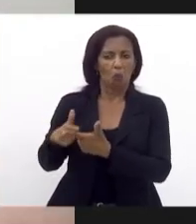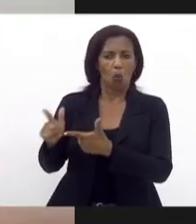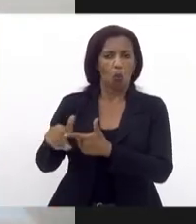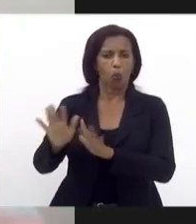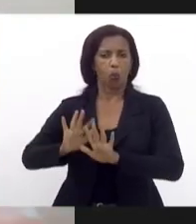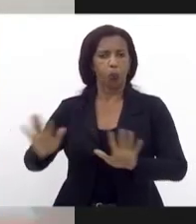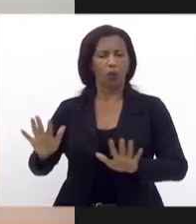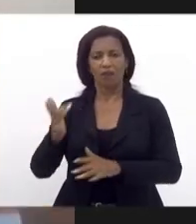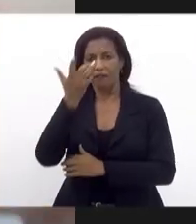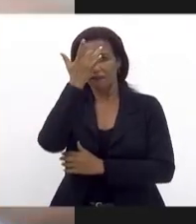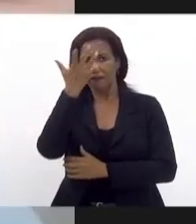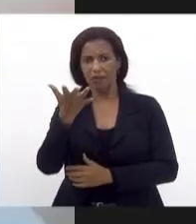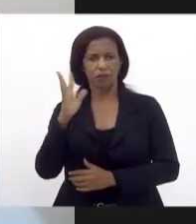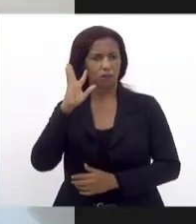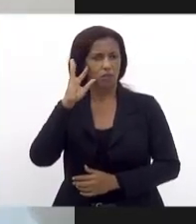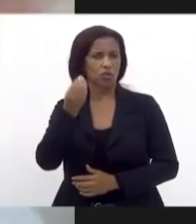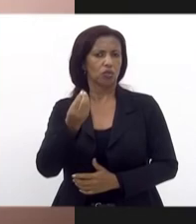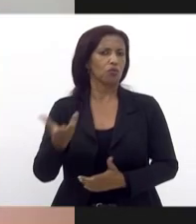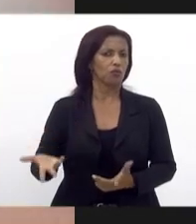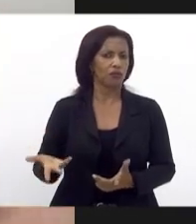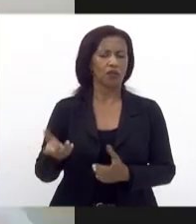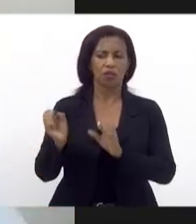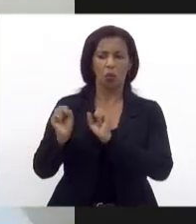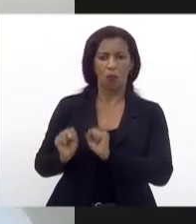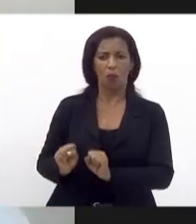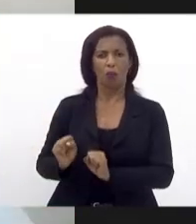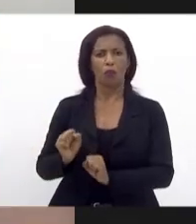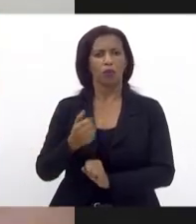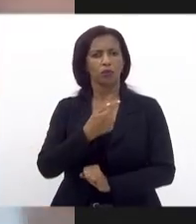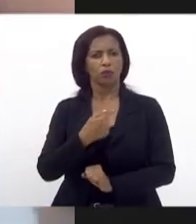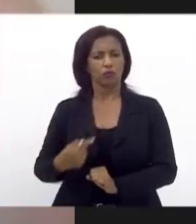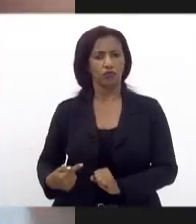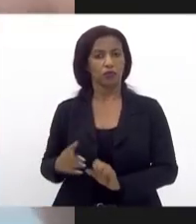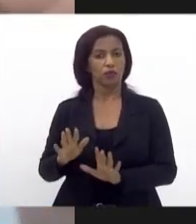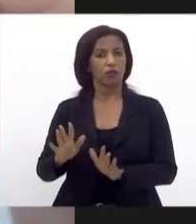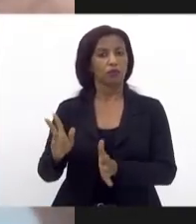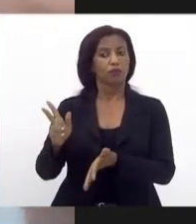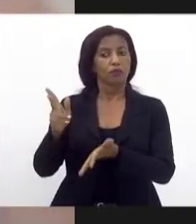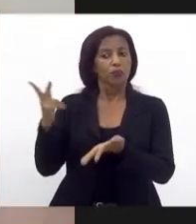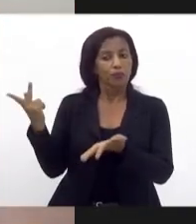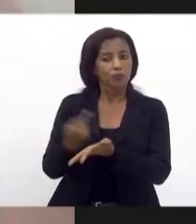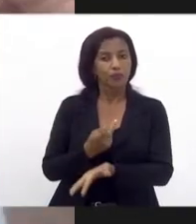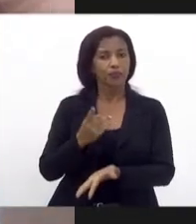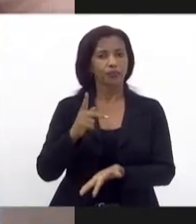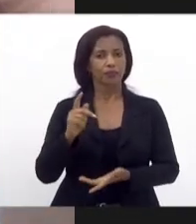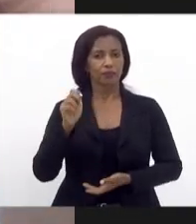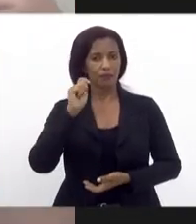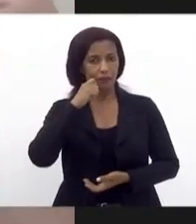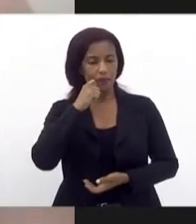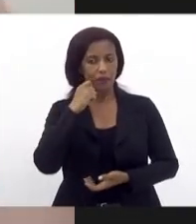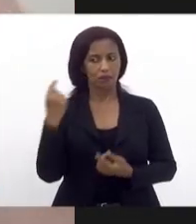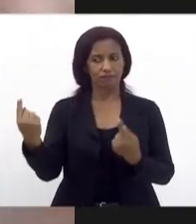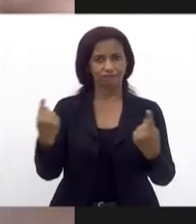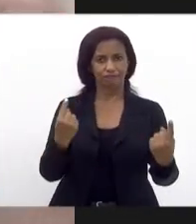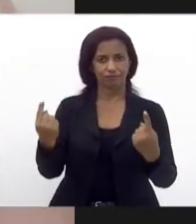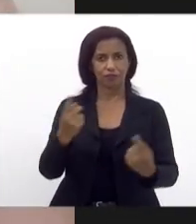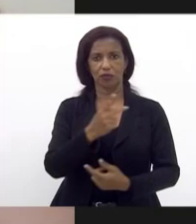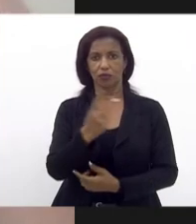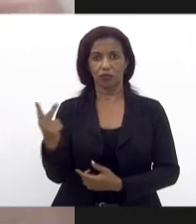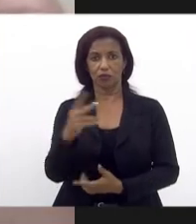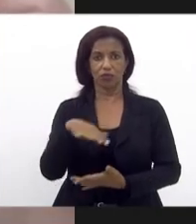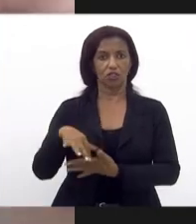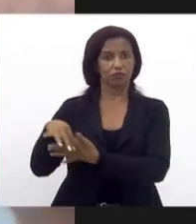são facilmente resolvíveis com o poder do governo do Estado. O fato, André e Eduardo Paes, até porque vocês,